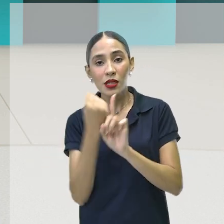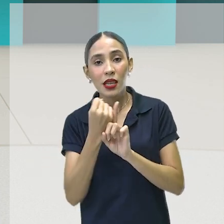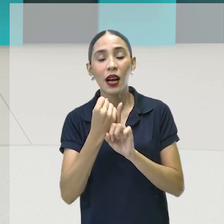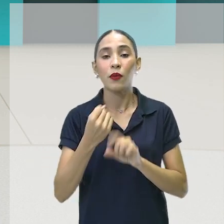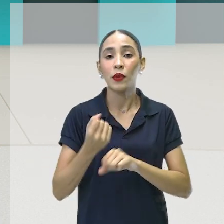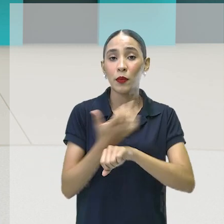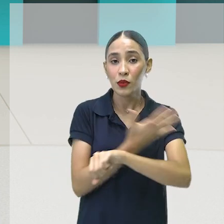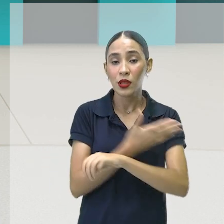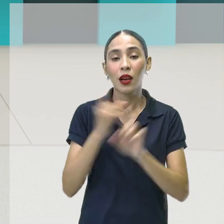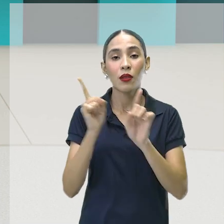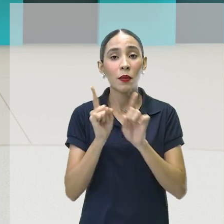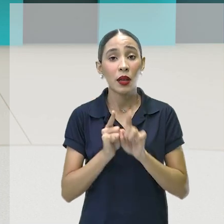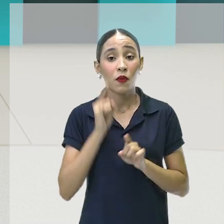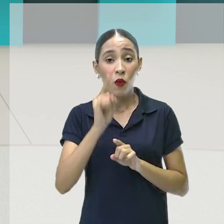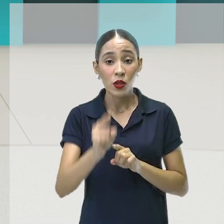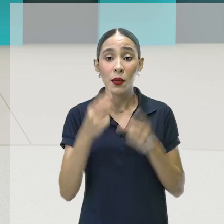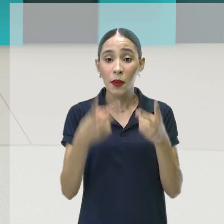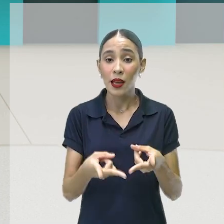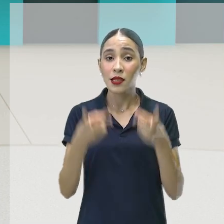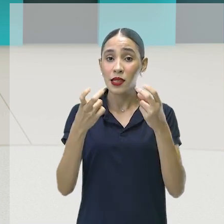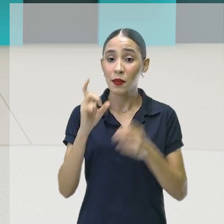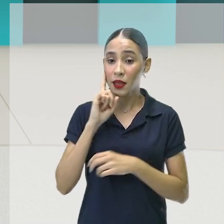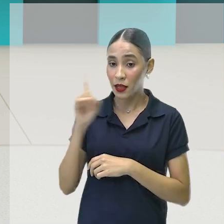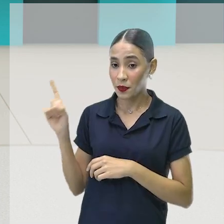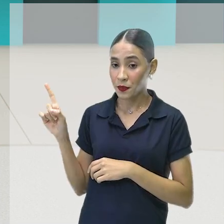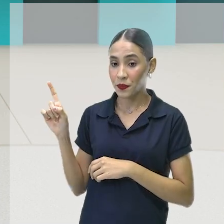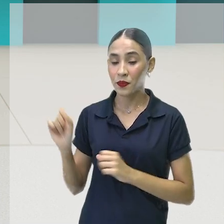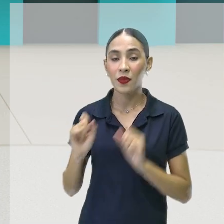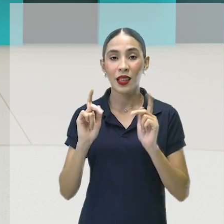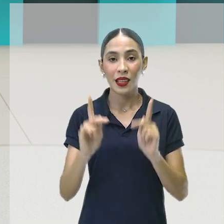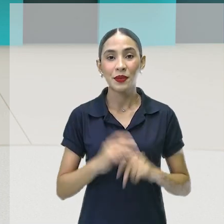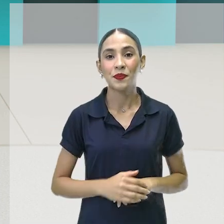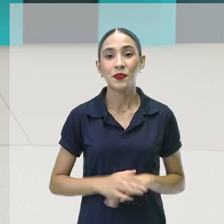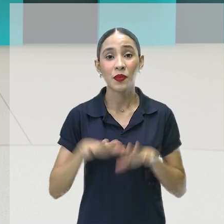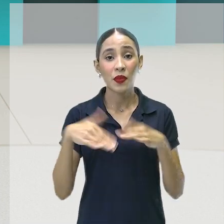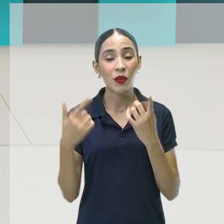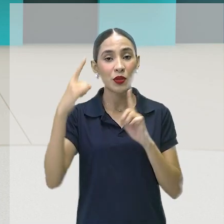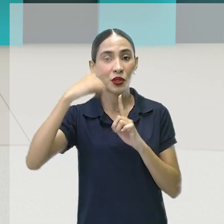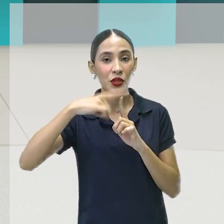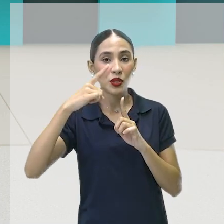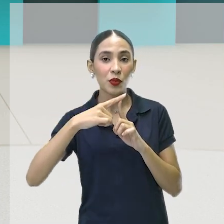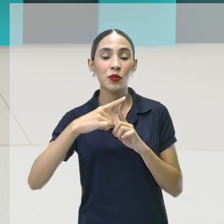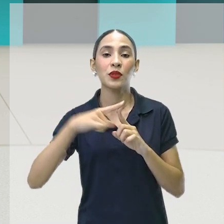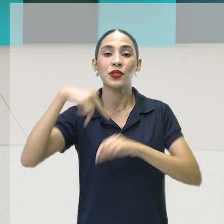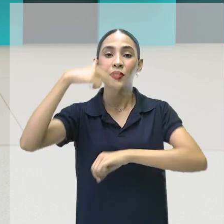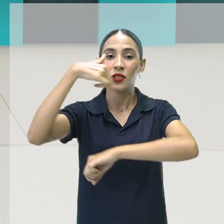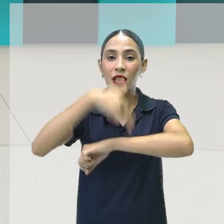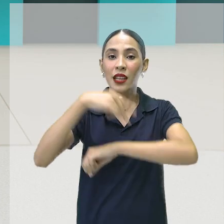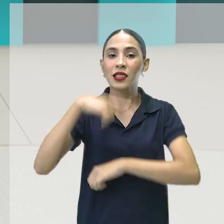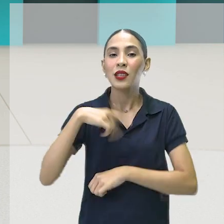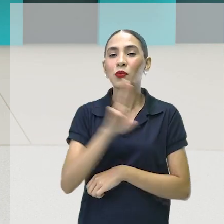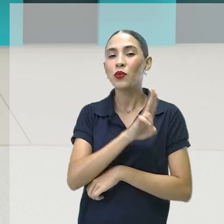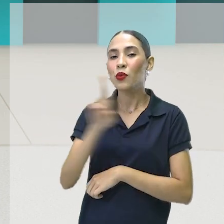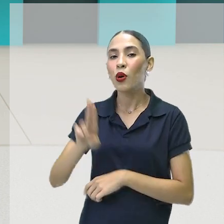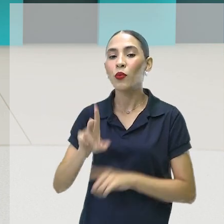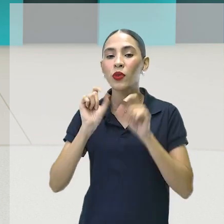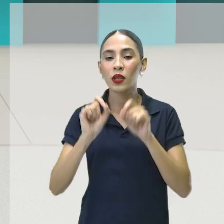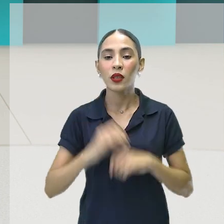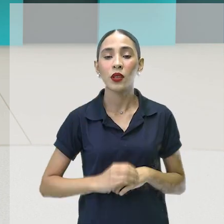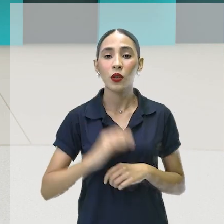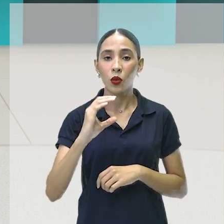social e emocional, como vocês estão vendo aqui ao lado, tá? E esse tipo de ginástica é chamada de ginástica